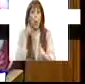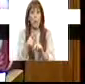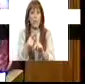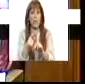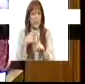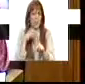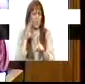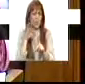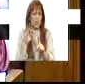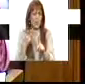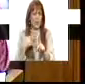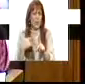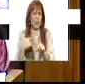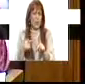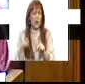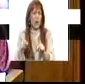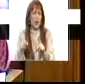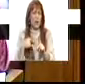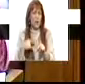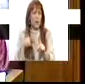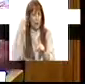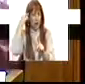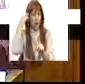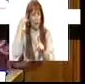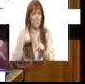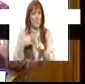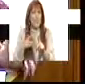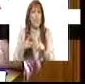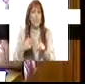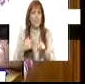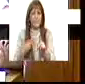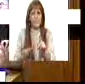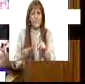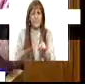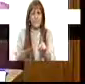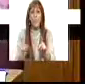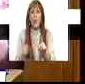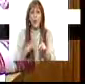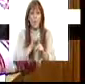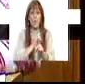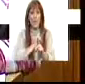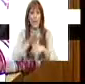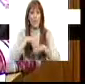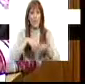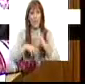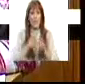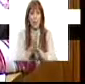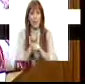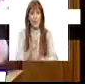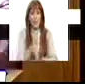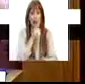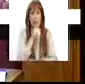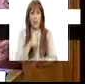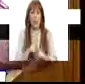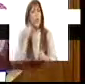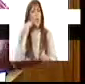objetivo que nós sabemos que o PSD e o CDS tinham em mente, ou que desejavam pelo menos, que era a privatização do setor da água.